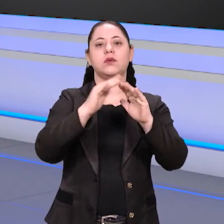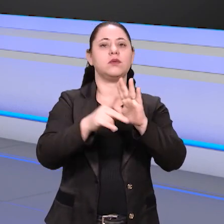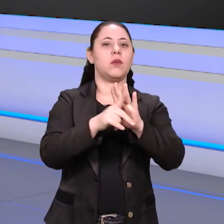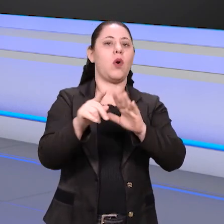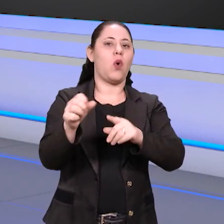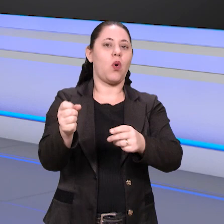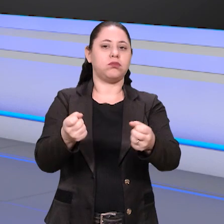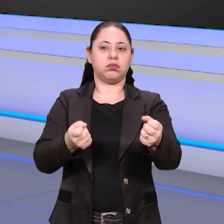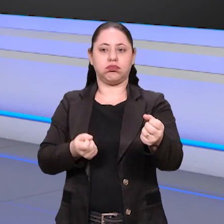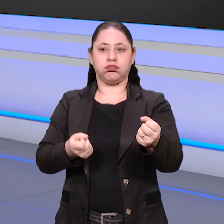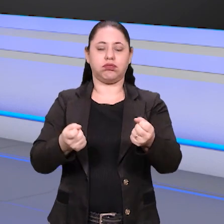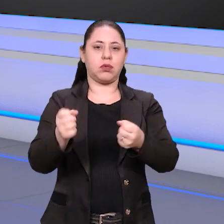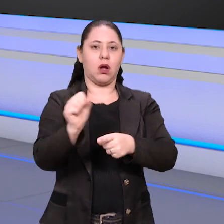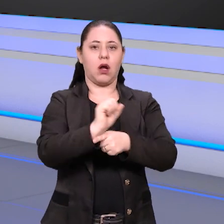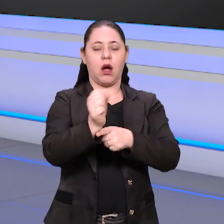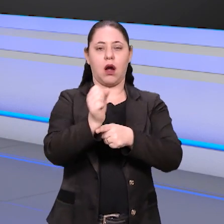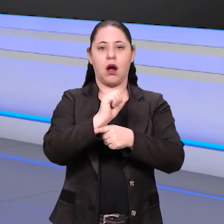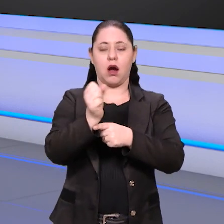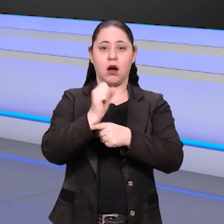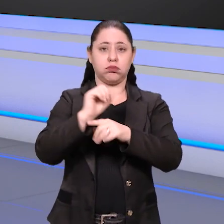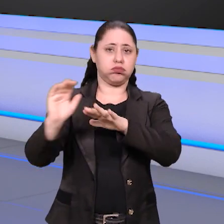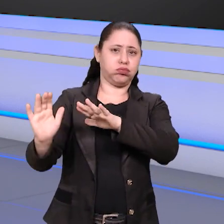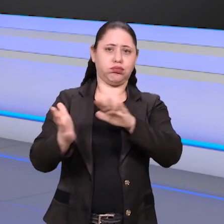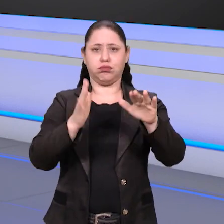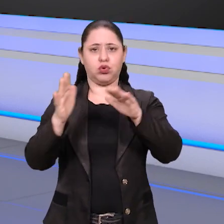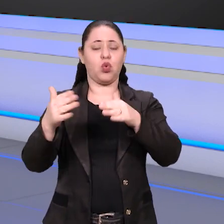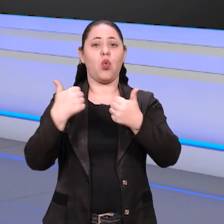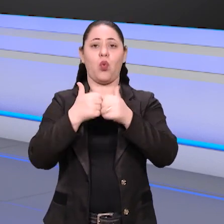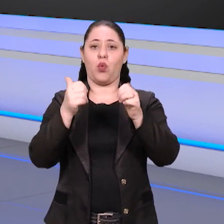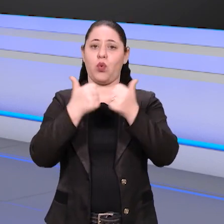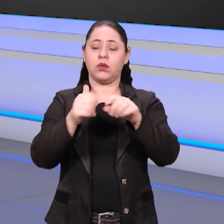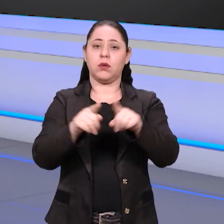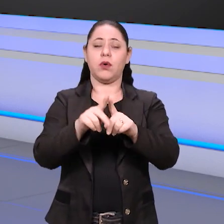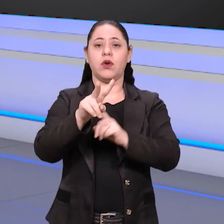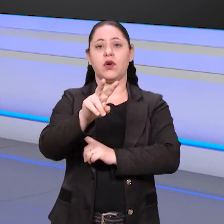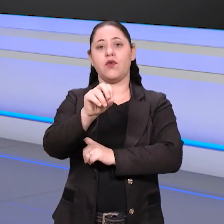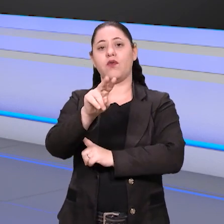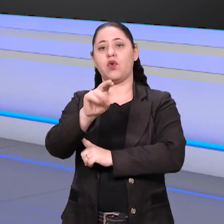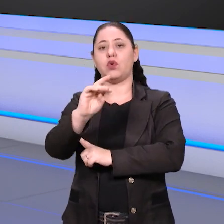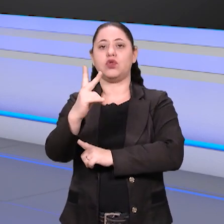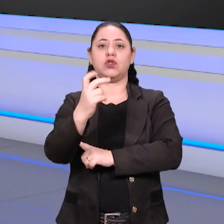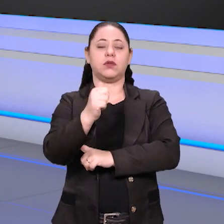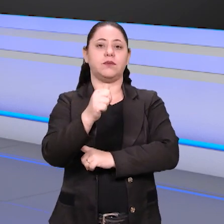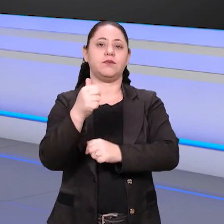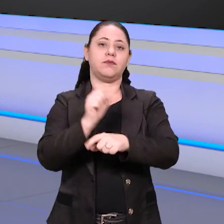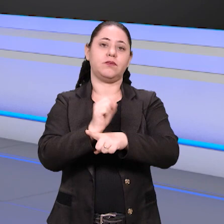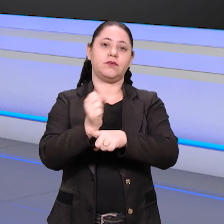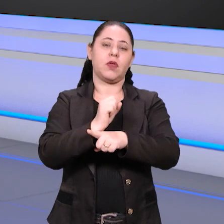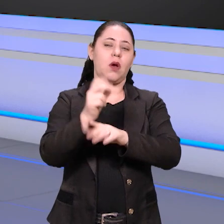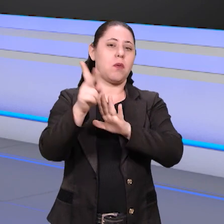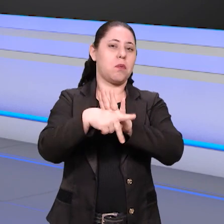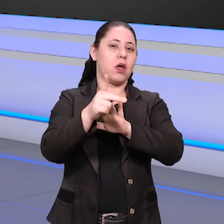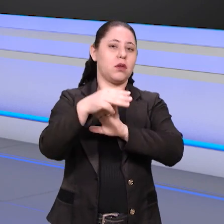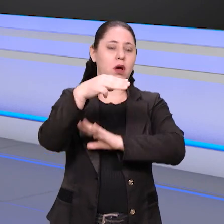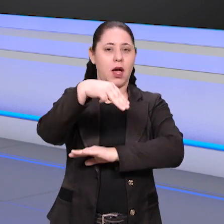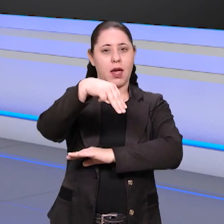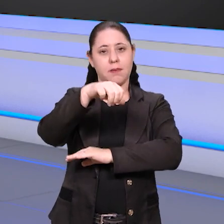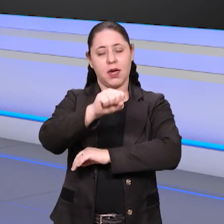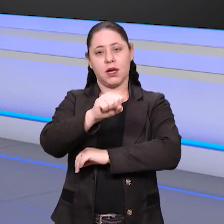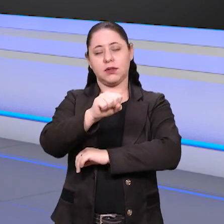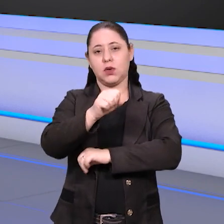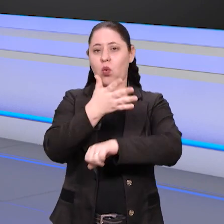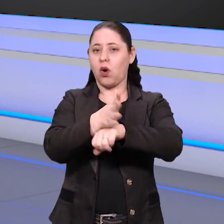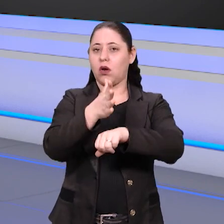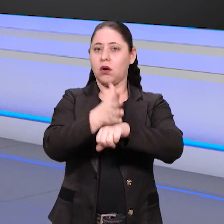Profissional para motoristas de veículos de carga e de ônibus, o voucher transportador. O plano